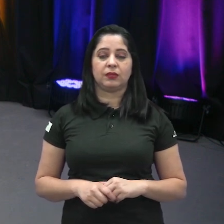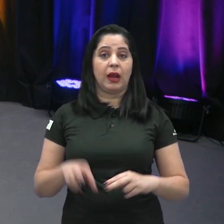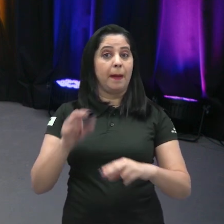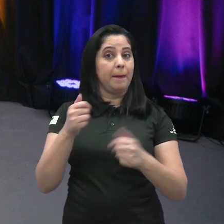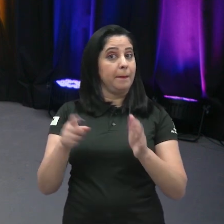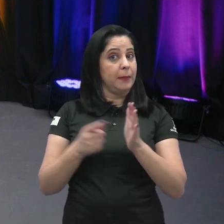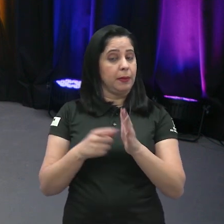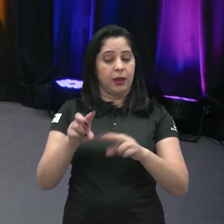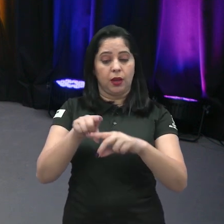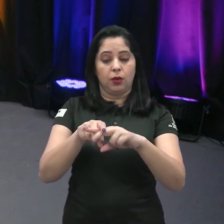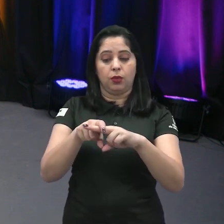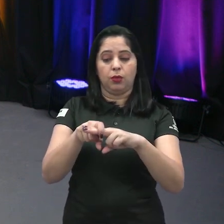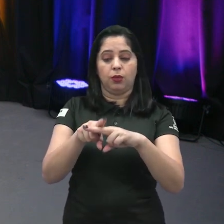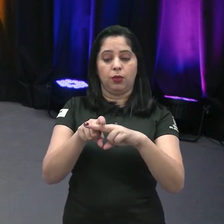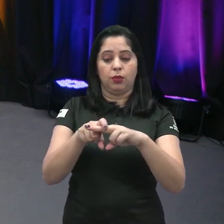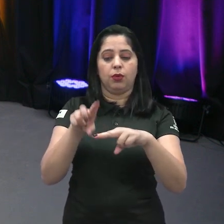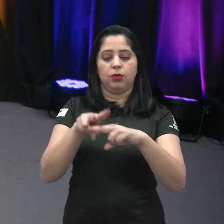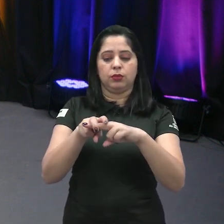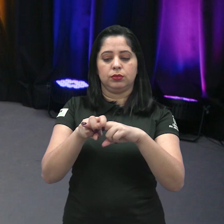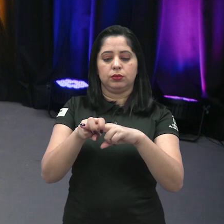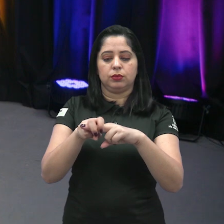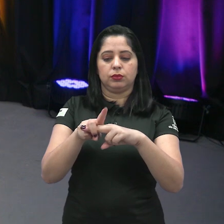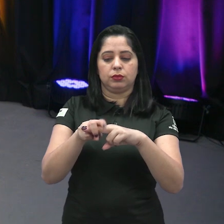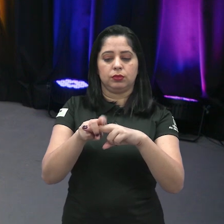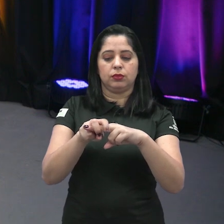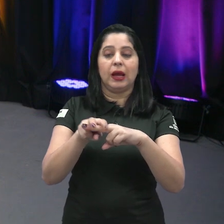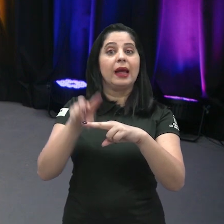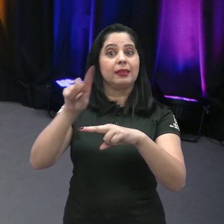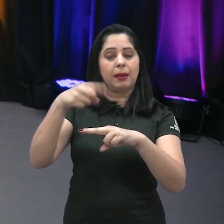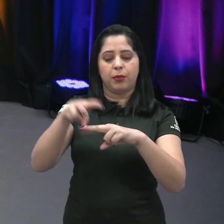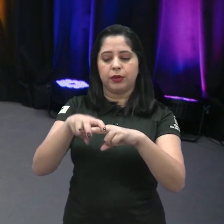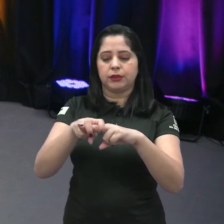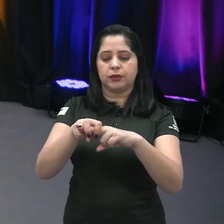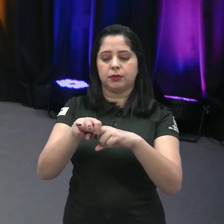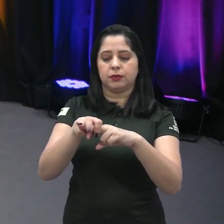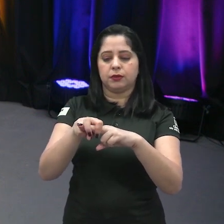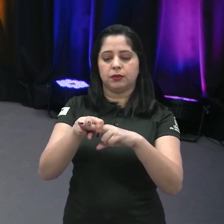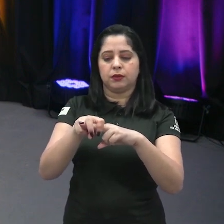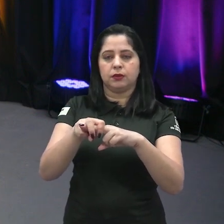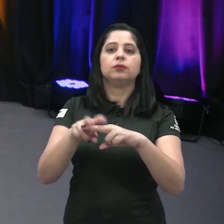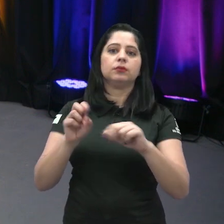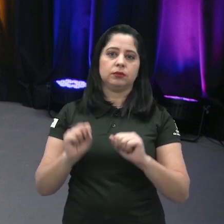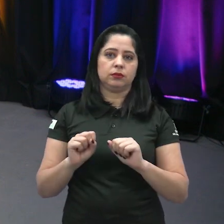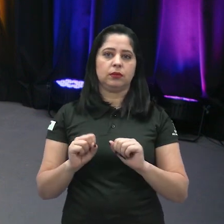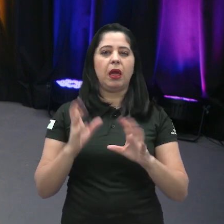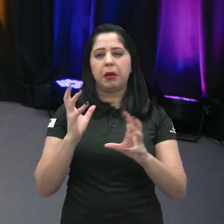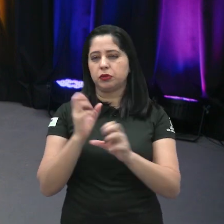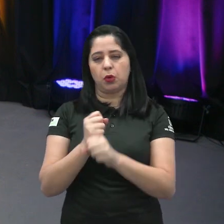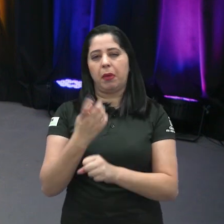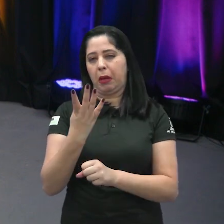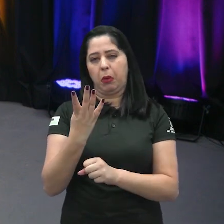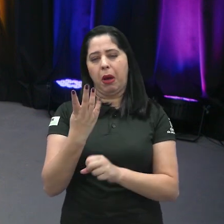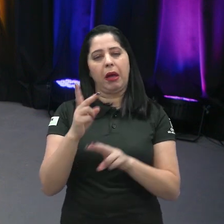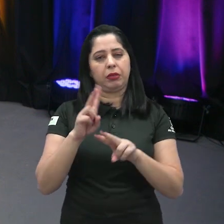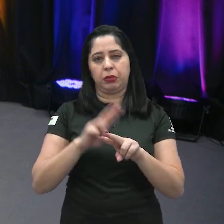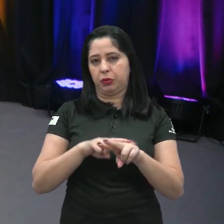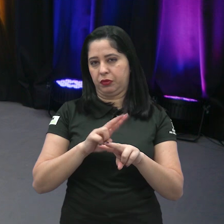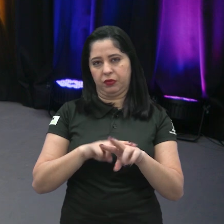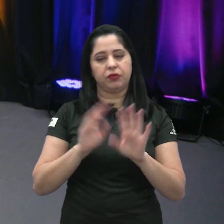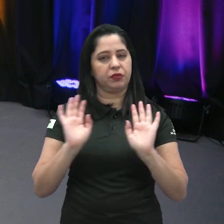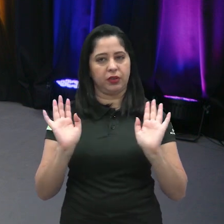fazer unilateral, uma perna de cada vez, de 10 a 20 repetições, mais umas 4 séries aí com intervalinho